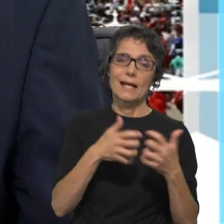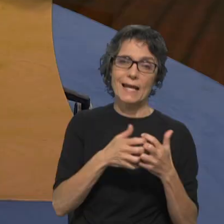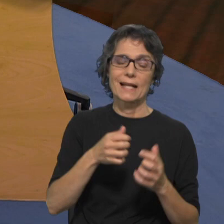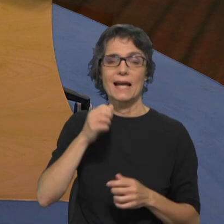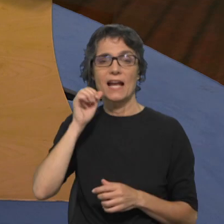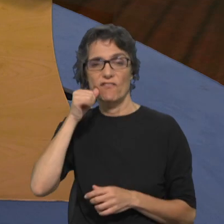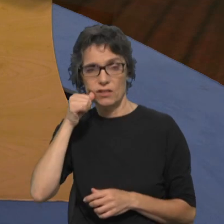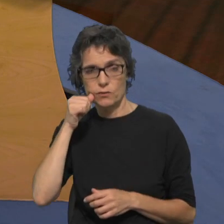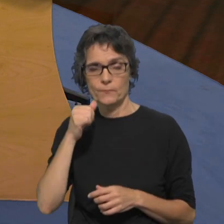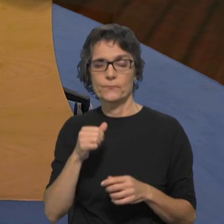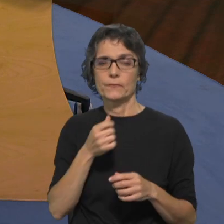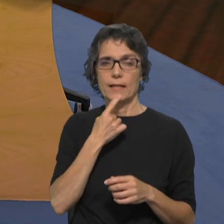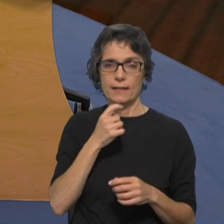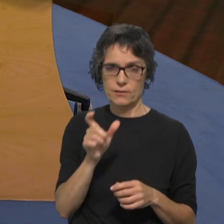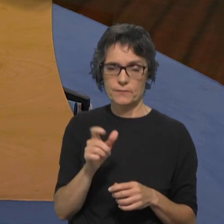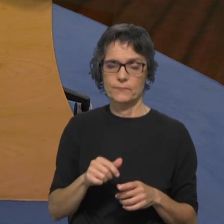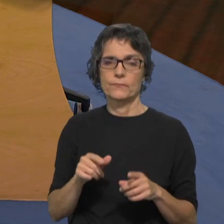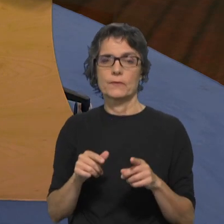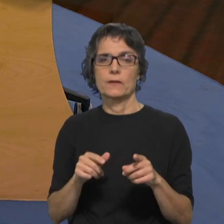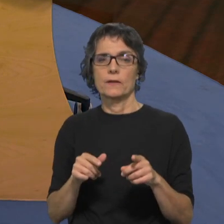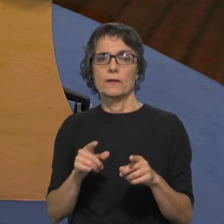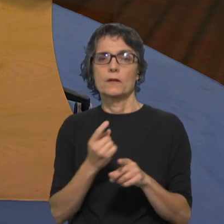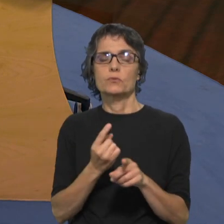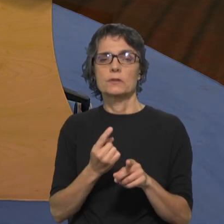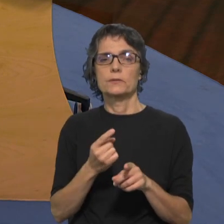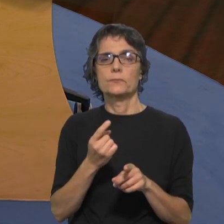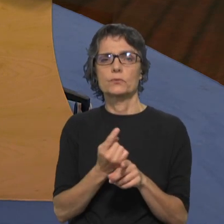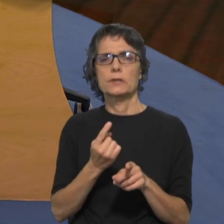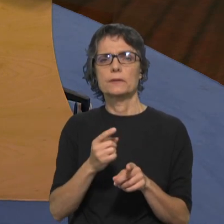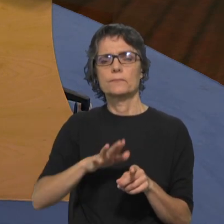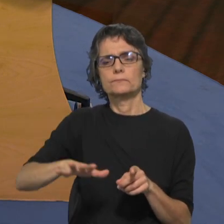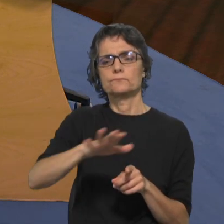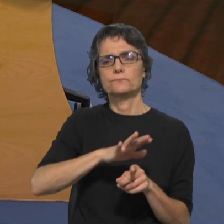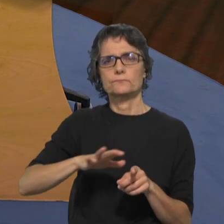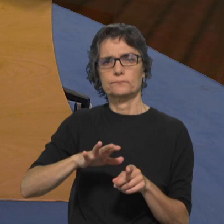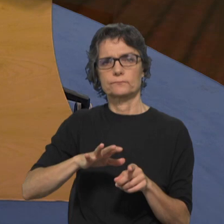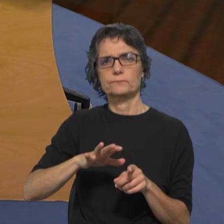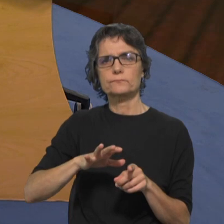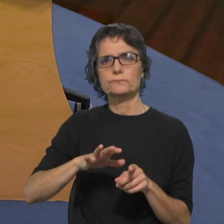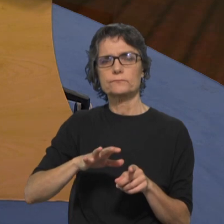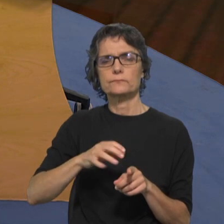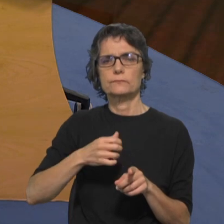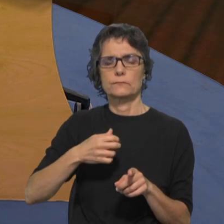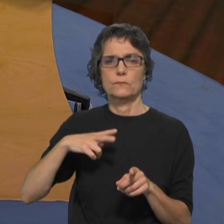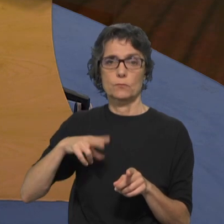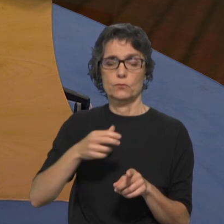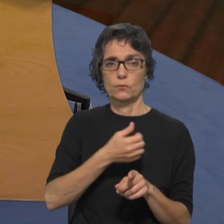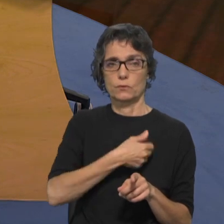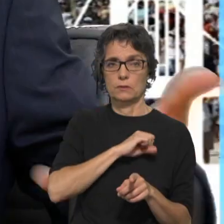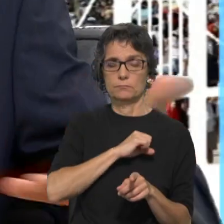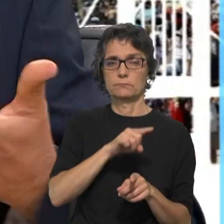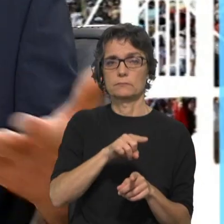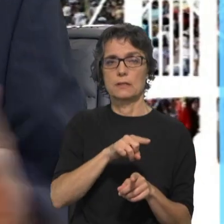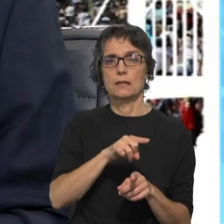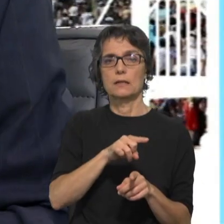porquê? Porque, de facto, realmente a guerra peninsular, quer dizer, a vinda dos exércitos britânicos que traziam consigo os capelães